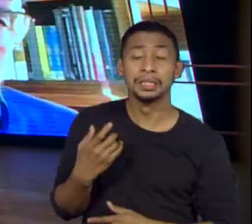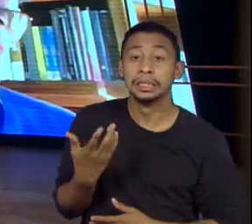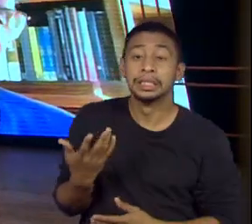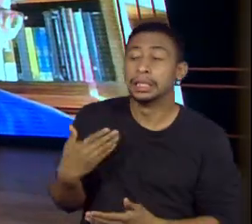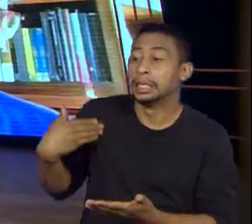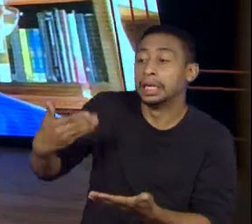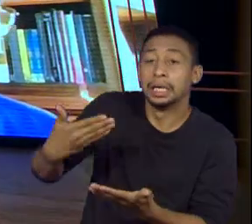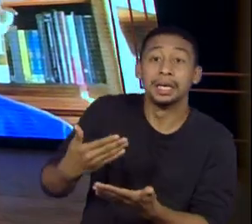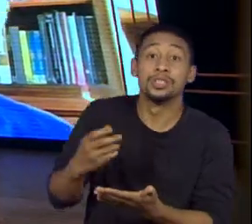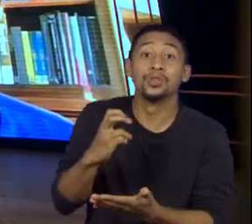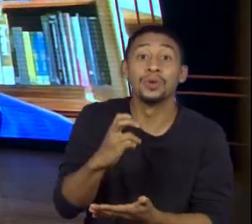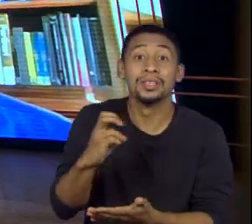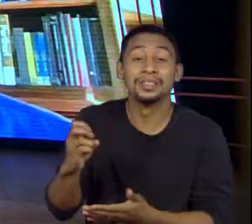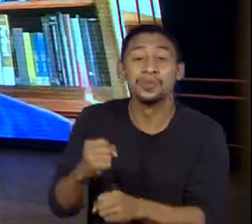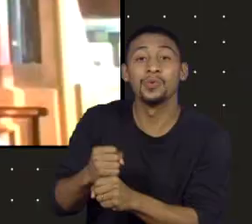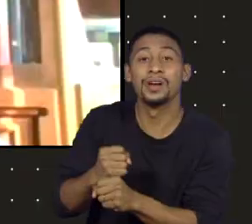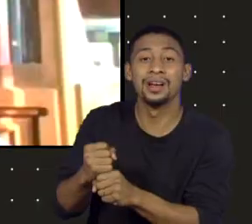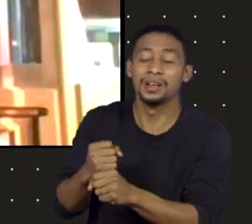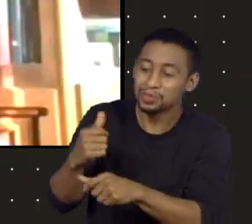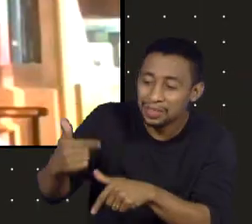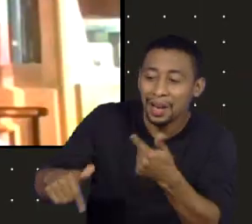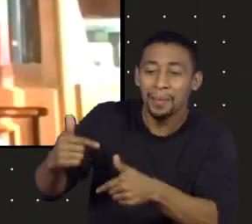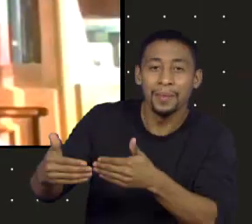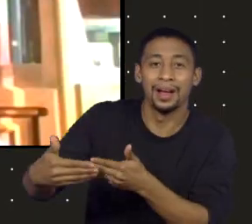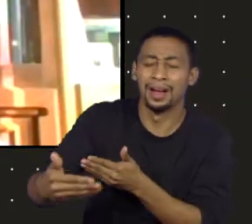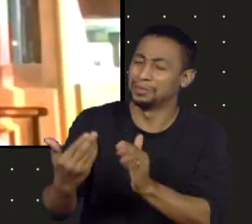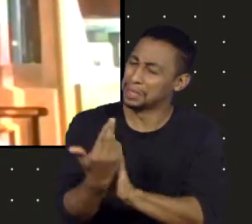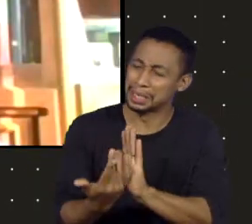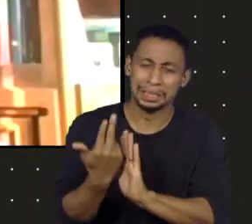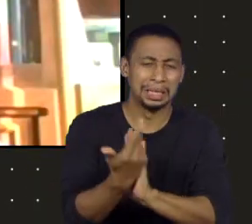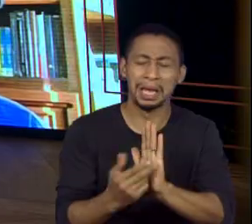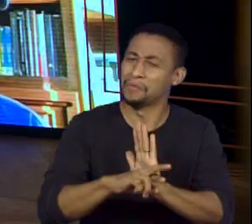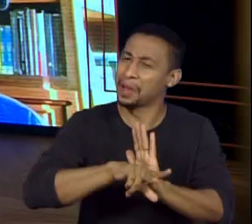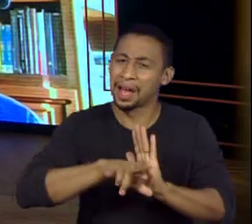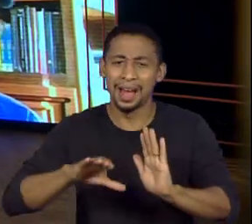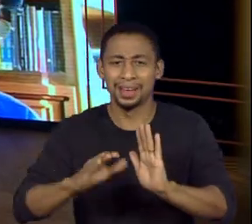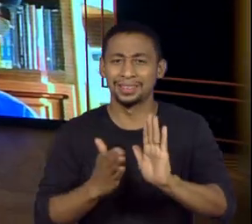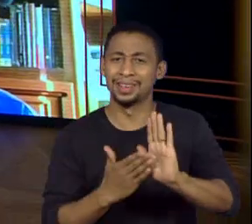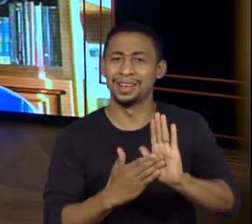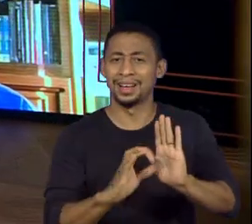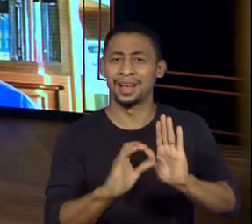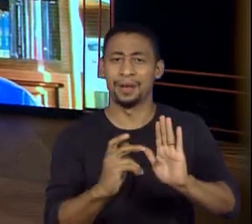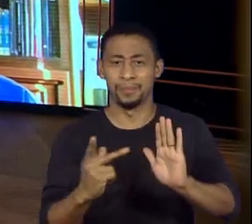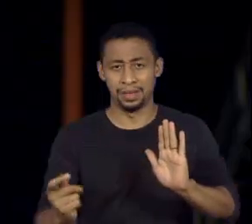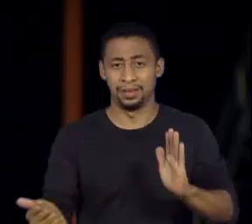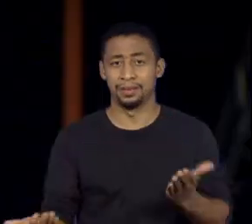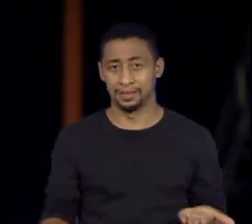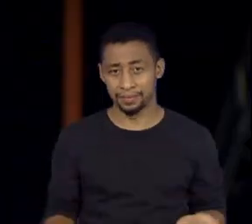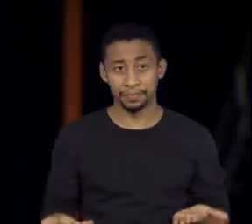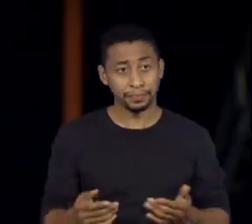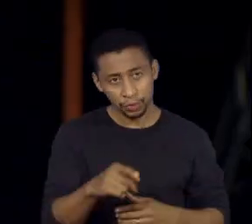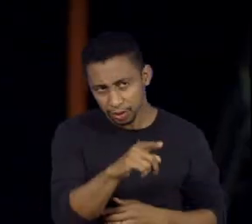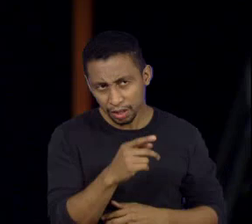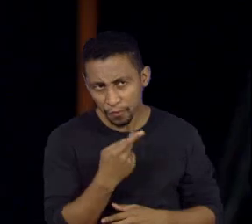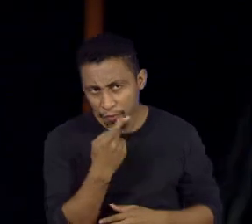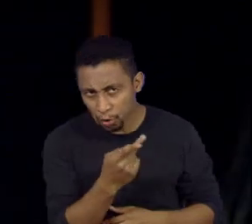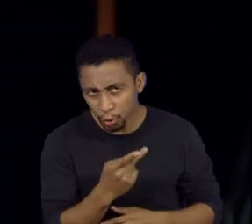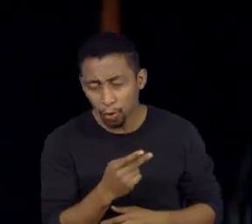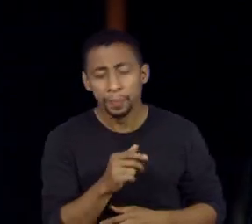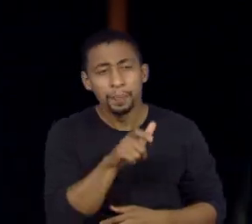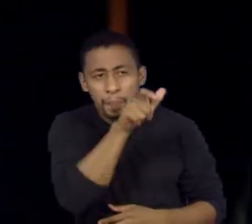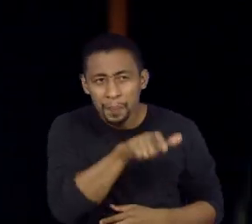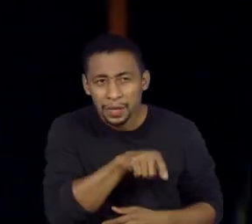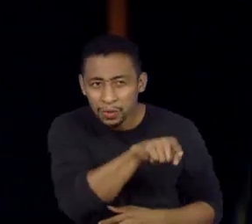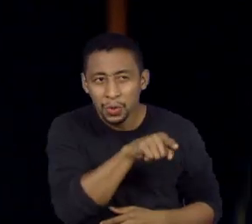de carreira já e muita capa desenhada, né? Você mencionou aí o nome de uma pessoa